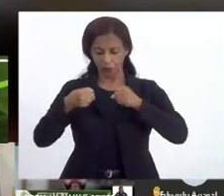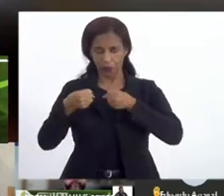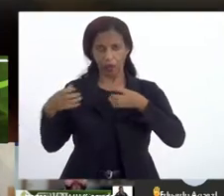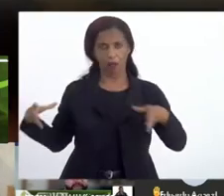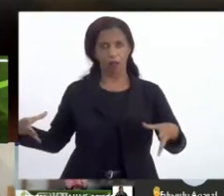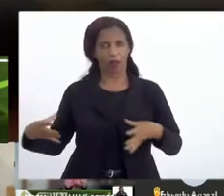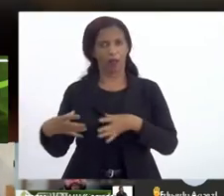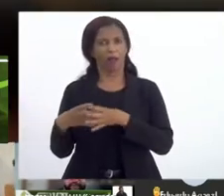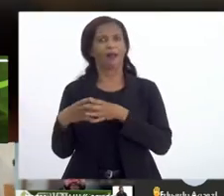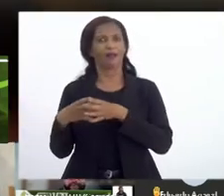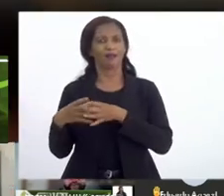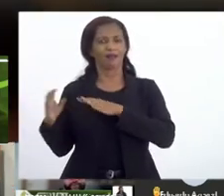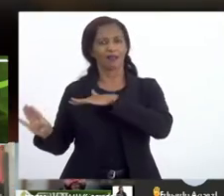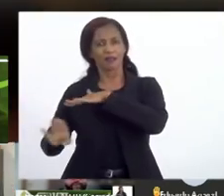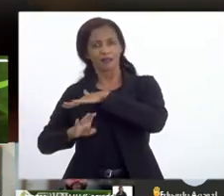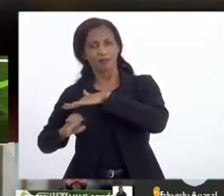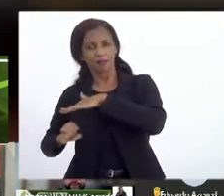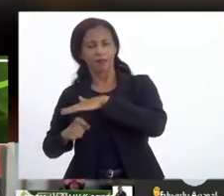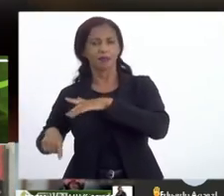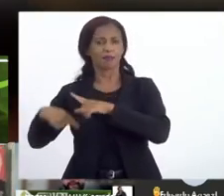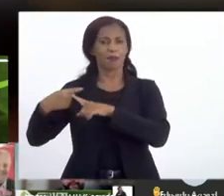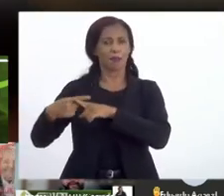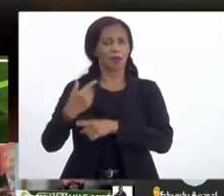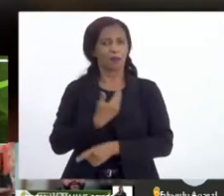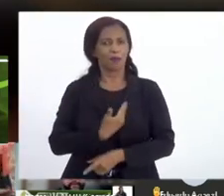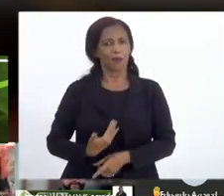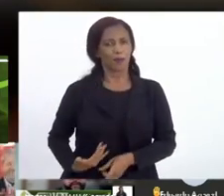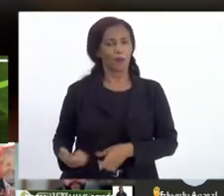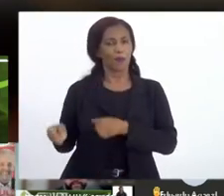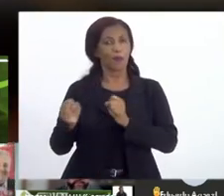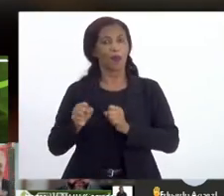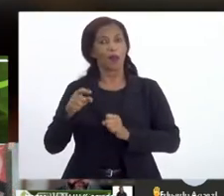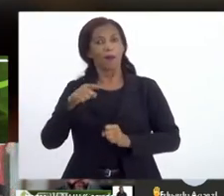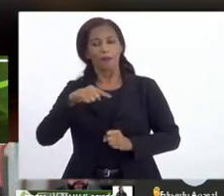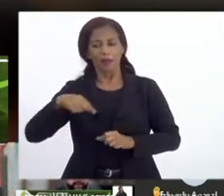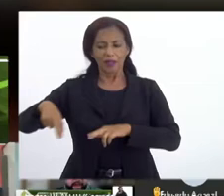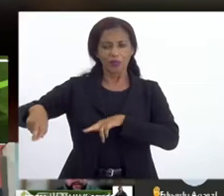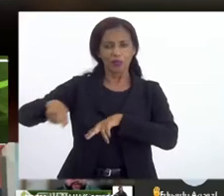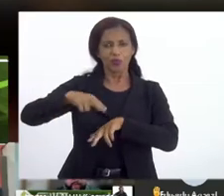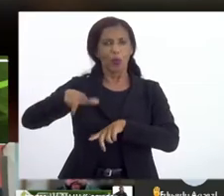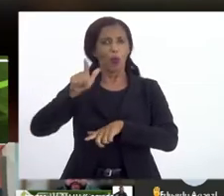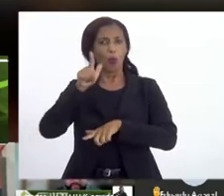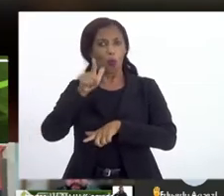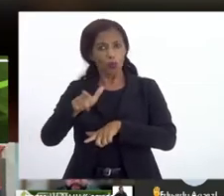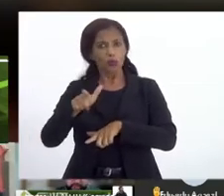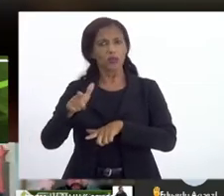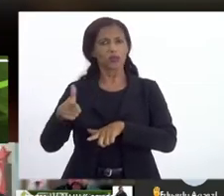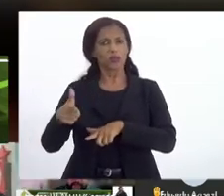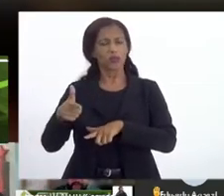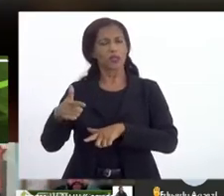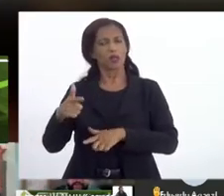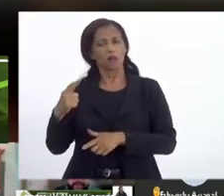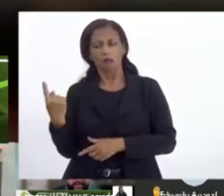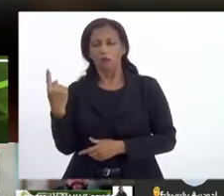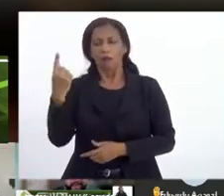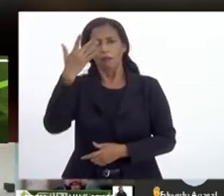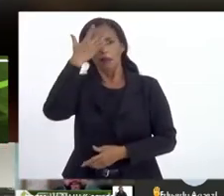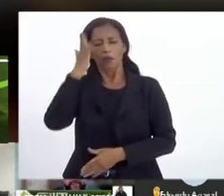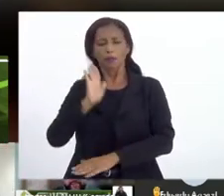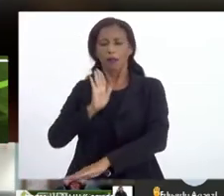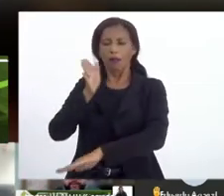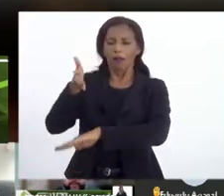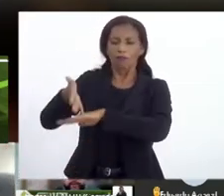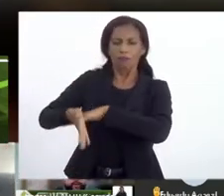coletivo da iniciativa privada e do poder público para que esse ciclo seja quebrado. Alguém precisa entrar